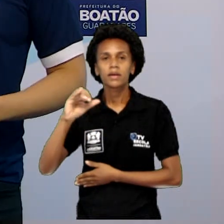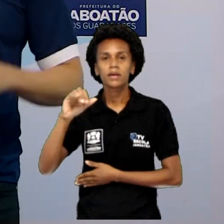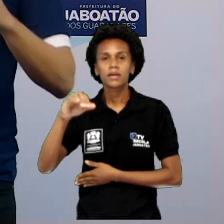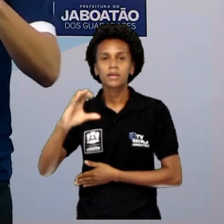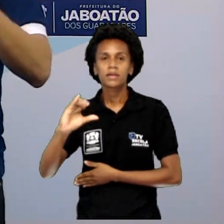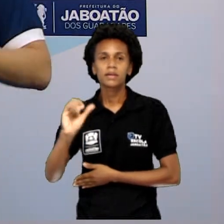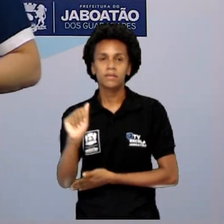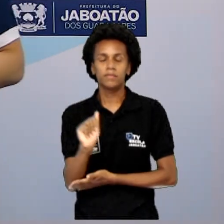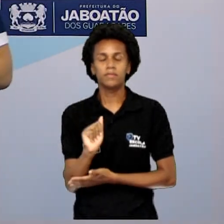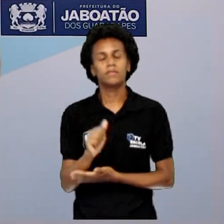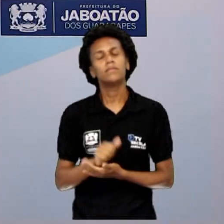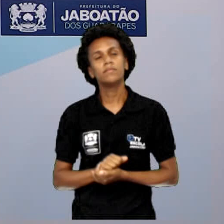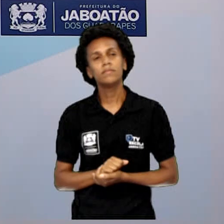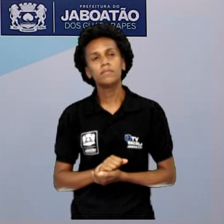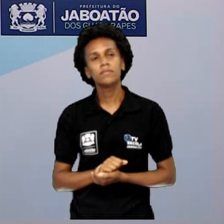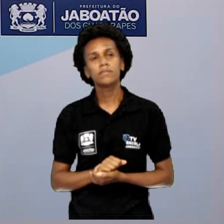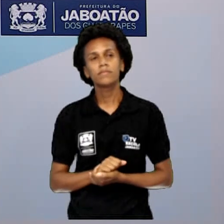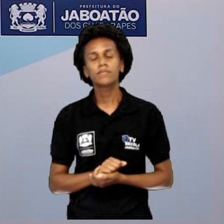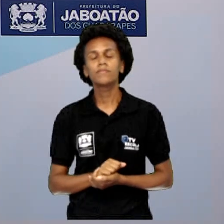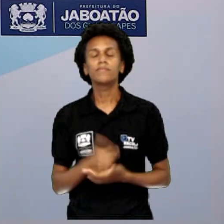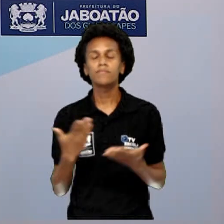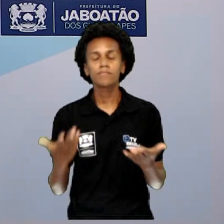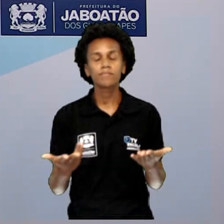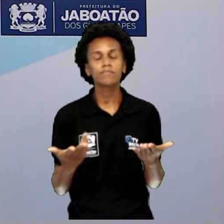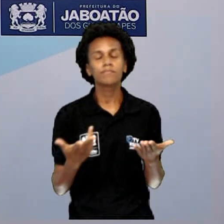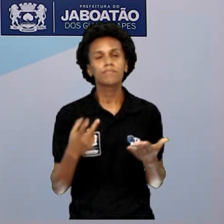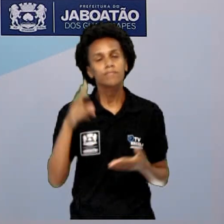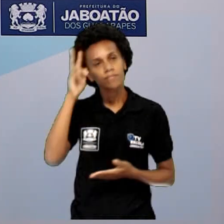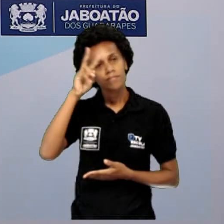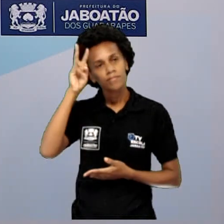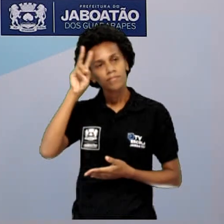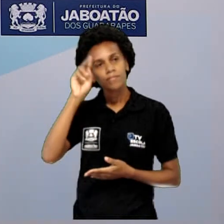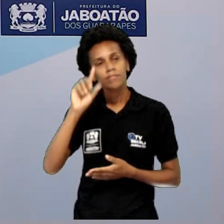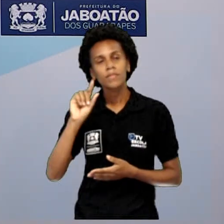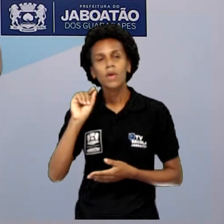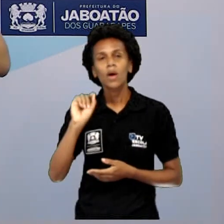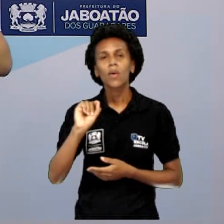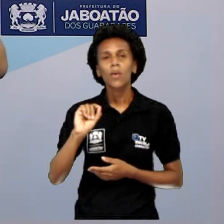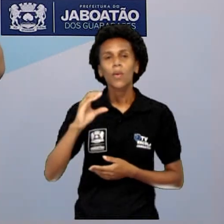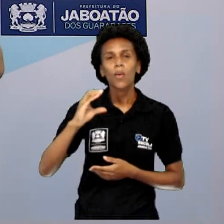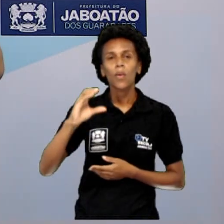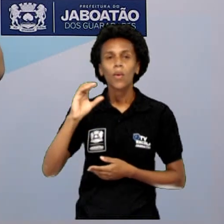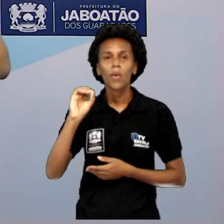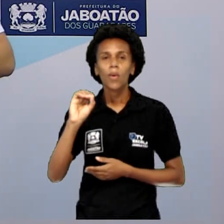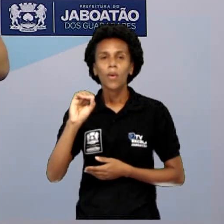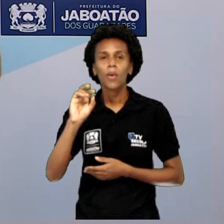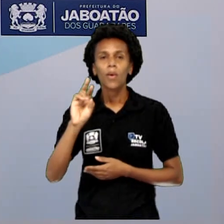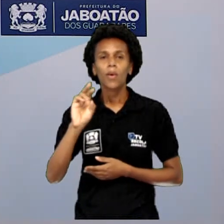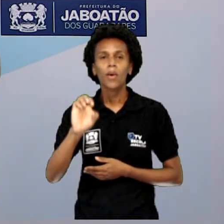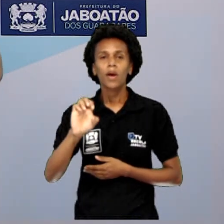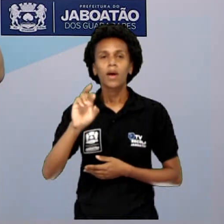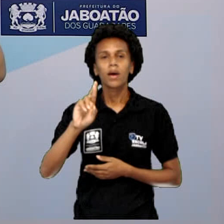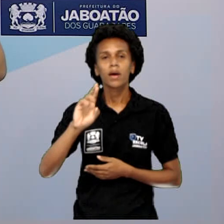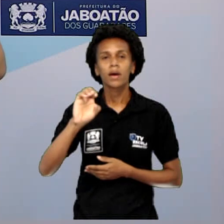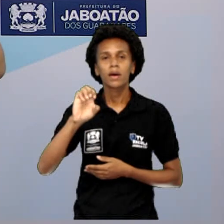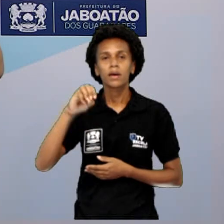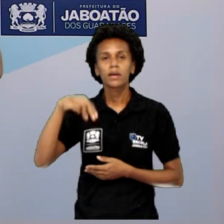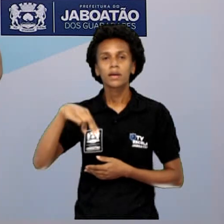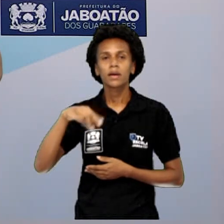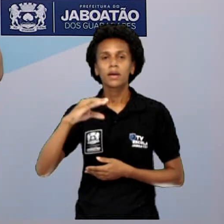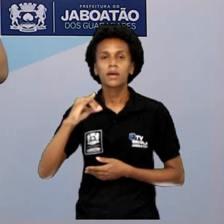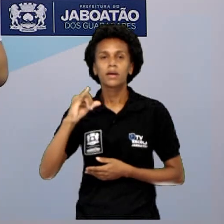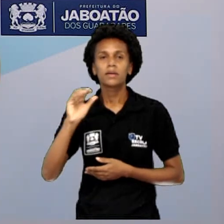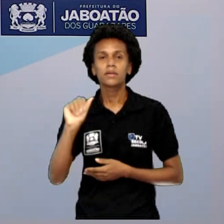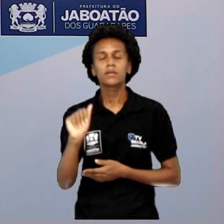Pessoal, vamos lembrar de um detalhe. Quando se fala em coerência, a gente tem que pensar na relação de sentido que vai ser